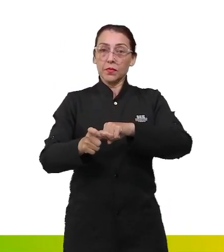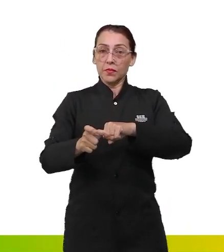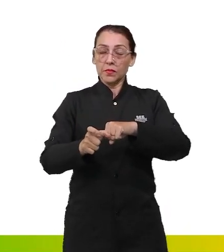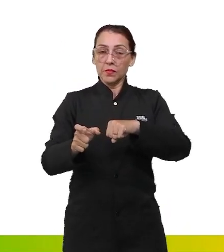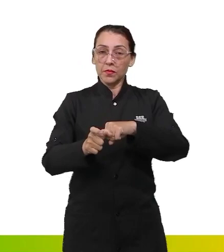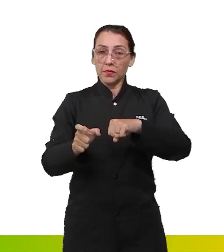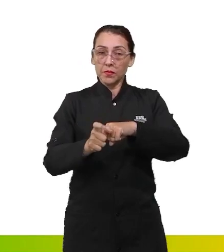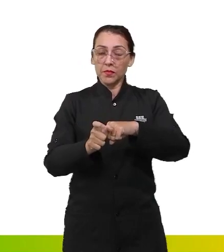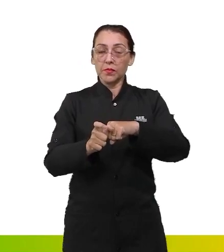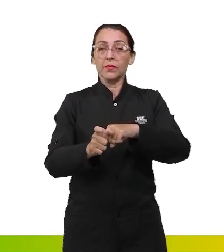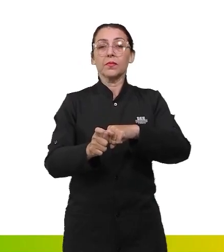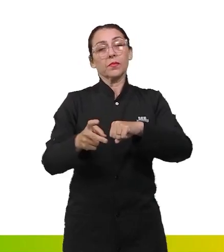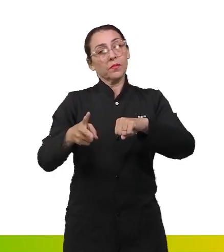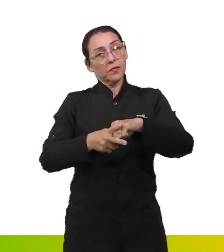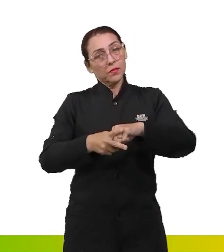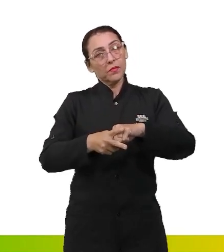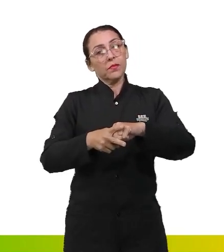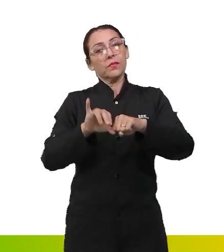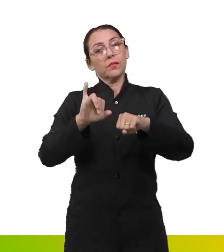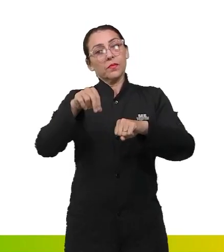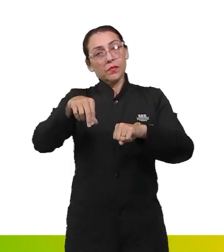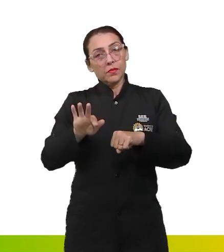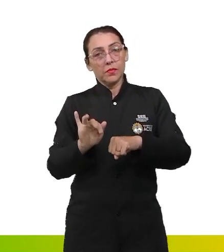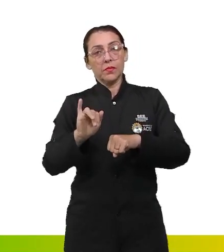verbos no infinitivo. Por exemplo,